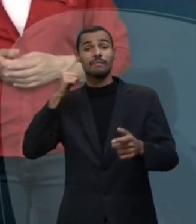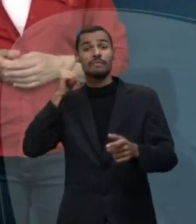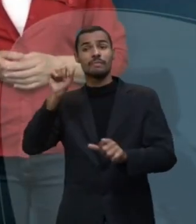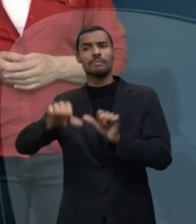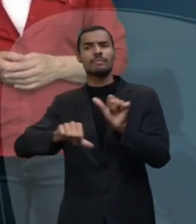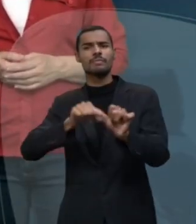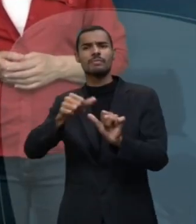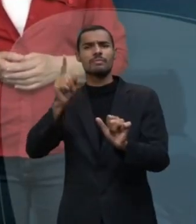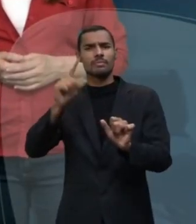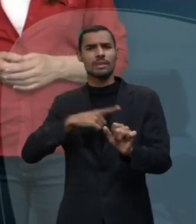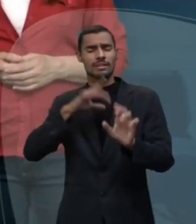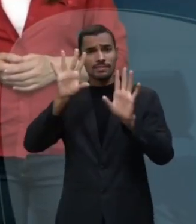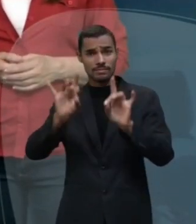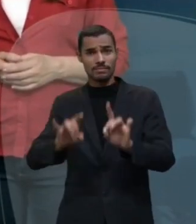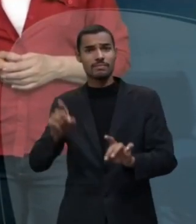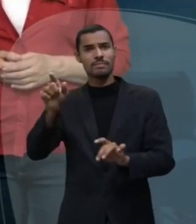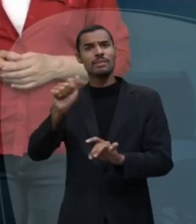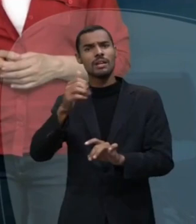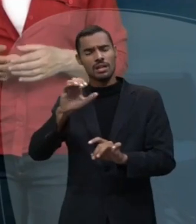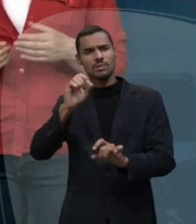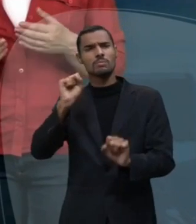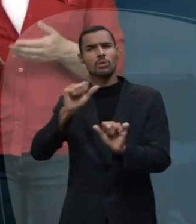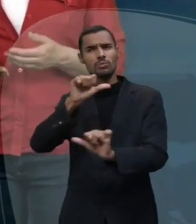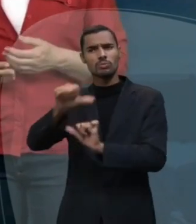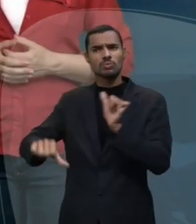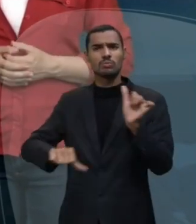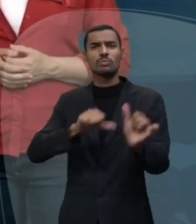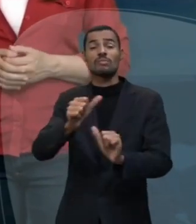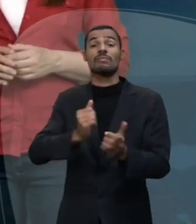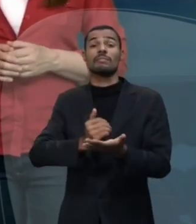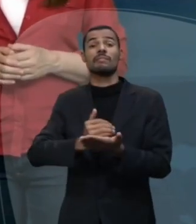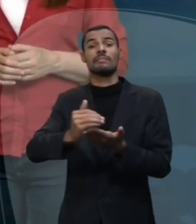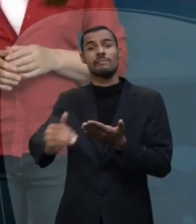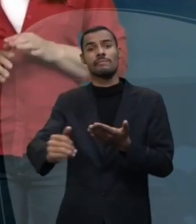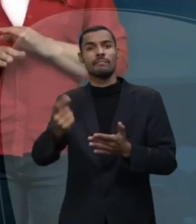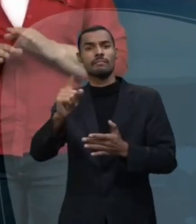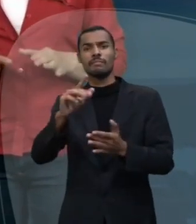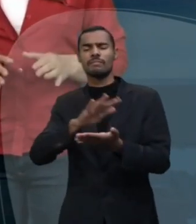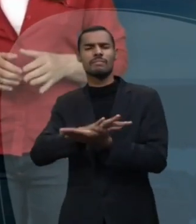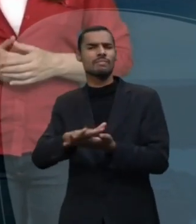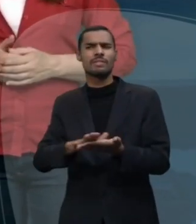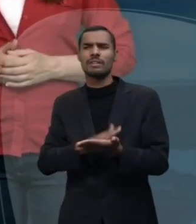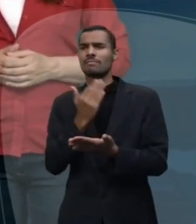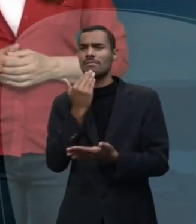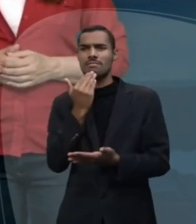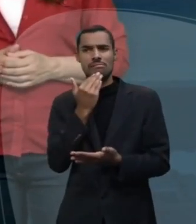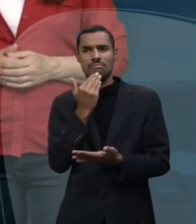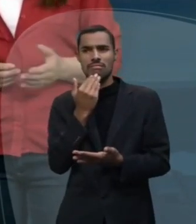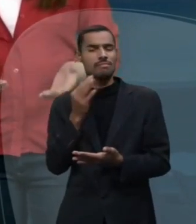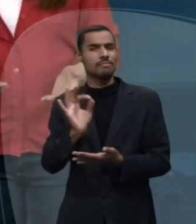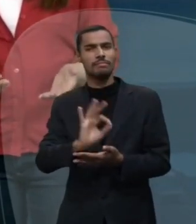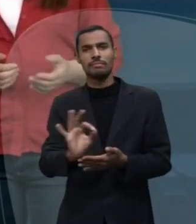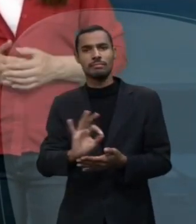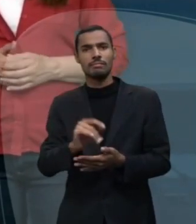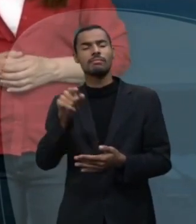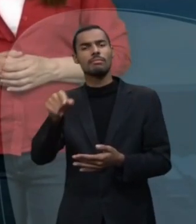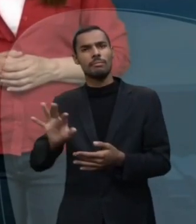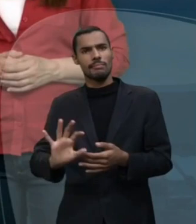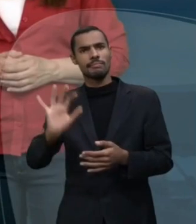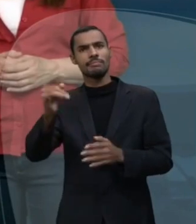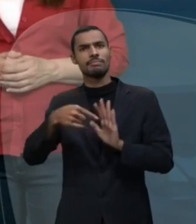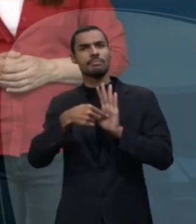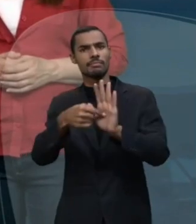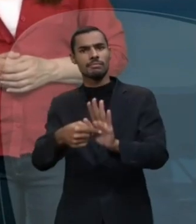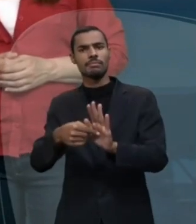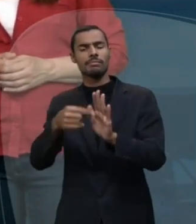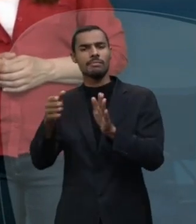uma tensão específica, o aço pode retornar a seu estado inicial, sem apresentar nenhuma deformação. Essa situação